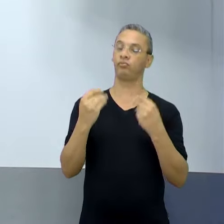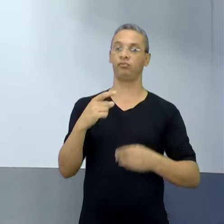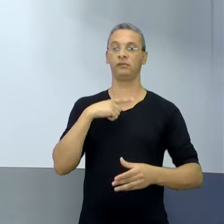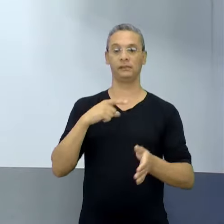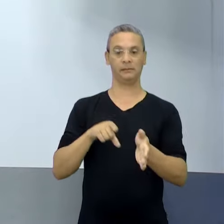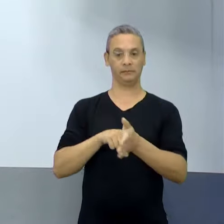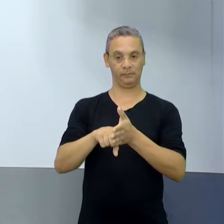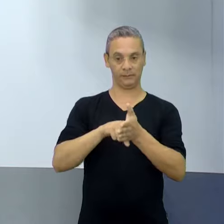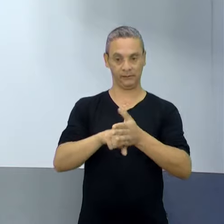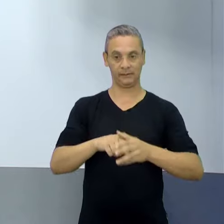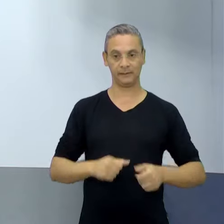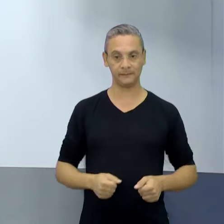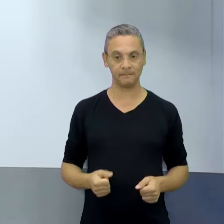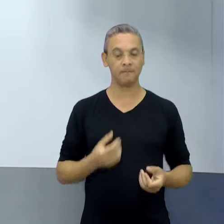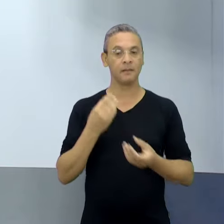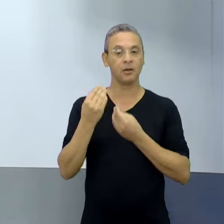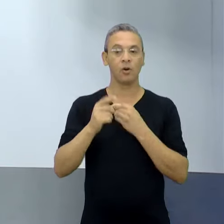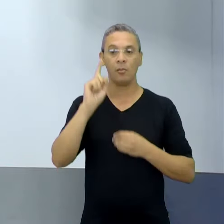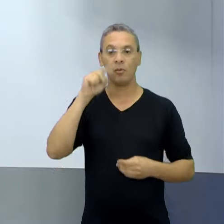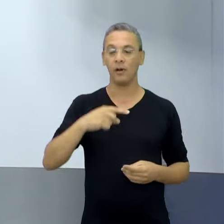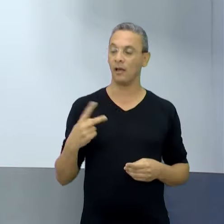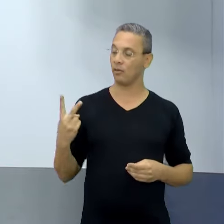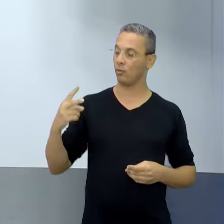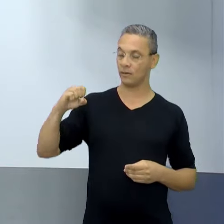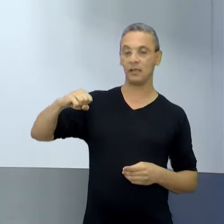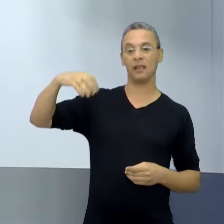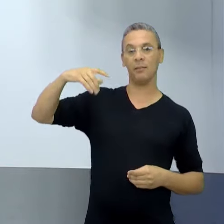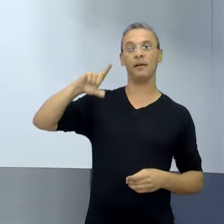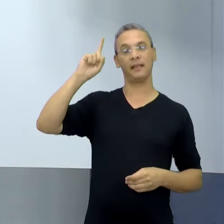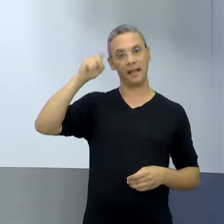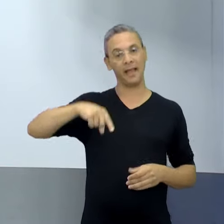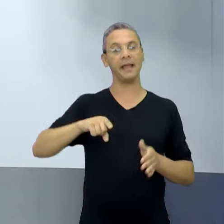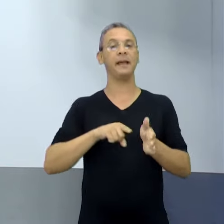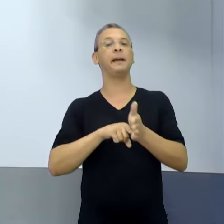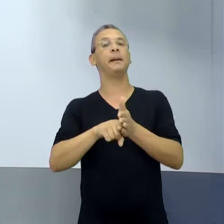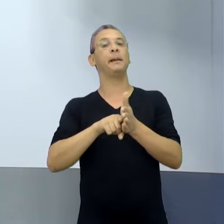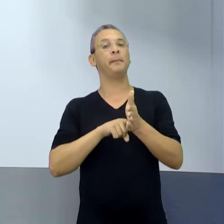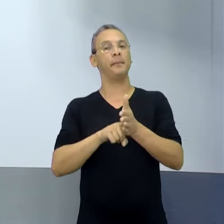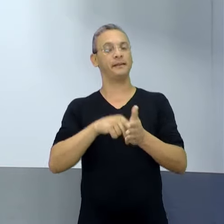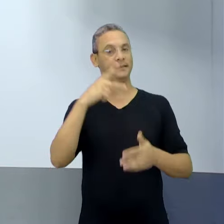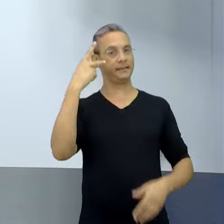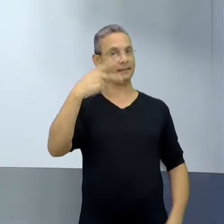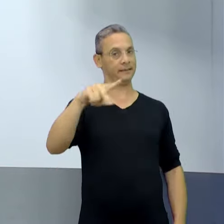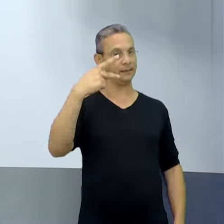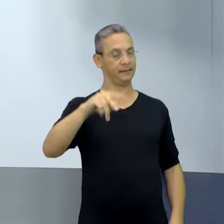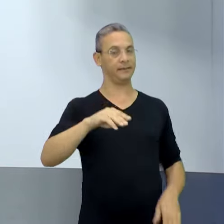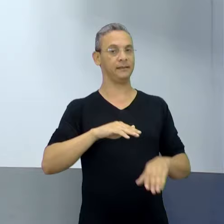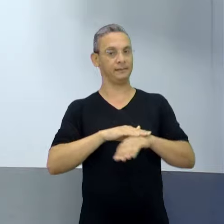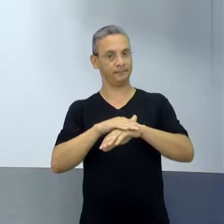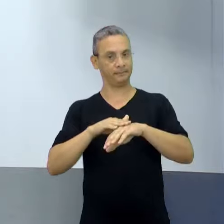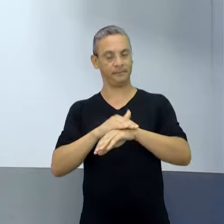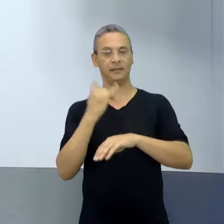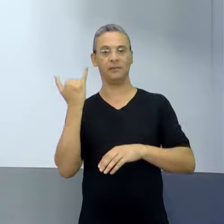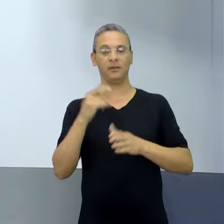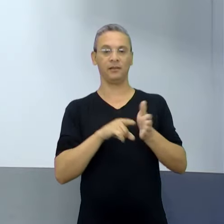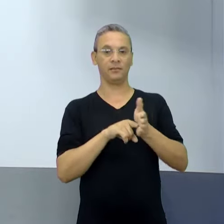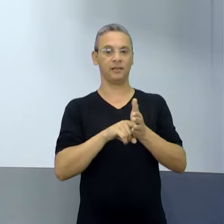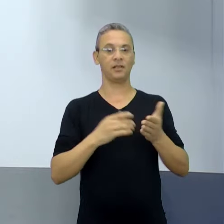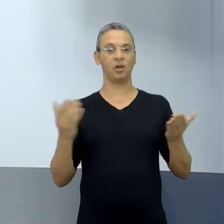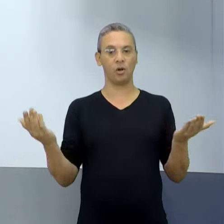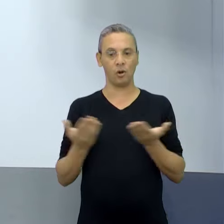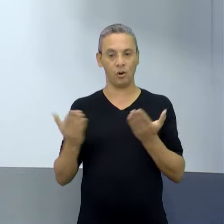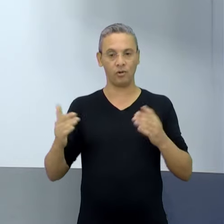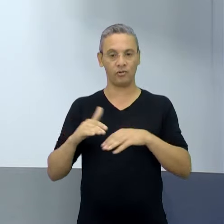fazer. Como funciona então? Essas duas lâmpadas já é uma das temáticas que a gente vai